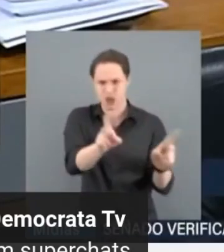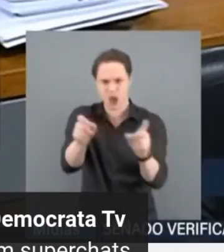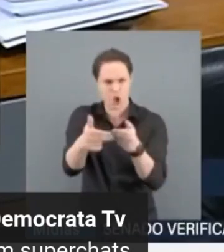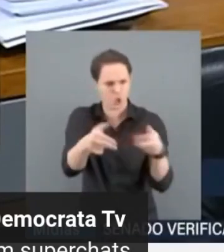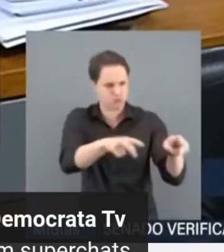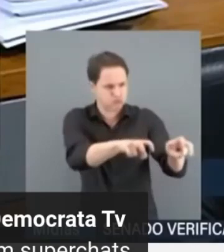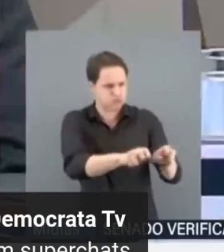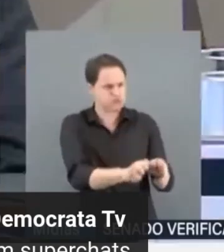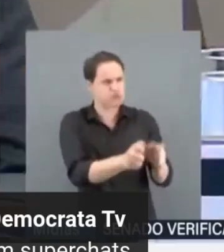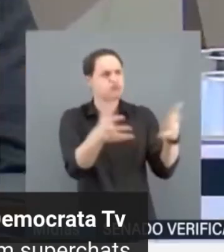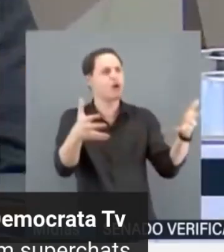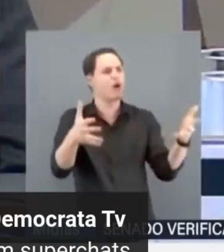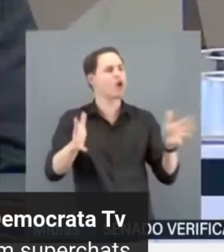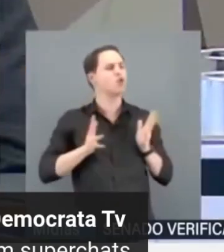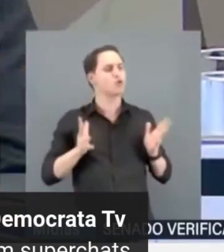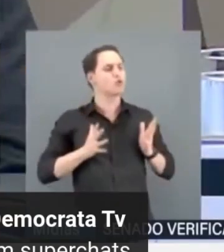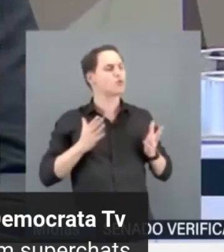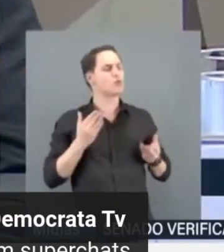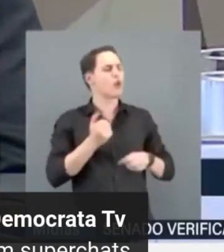Que ano foi isso?